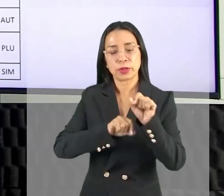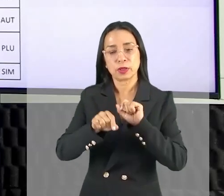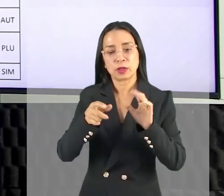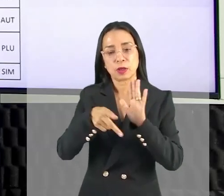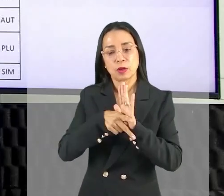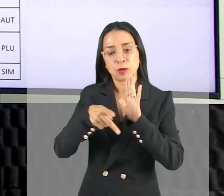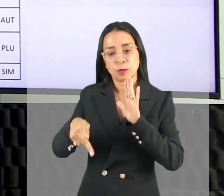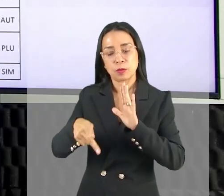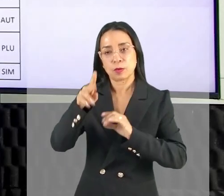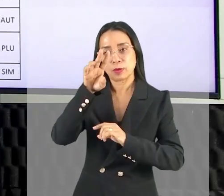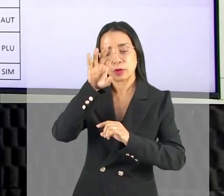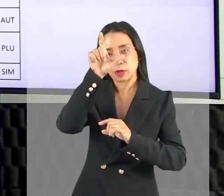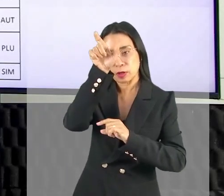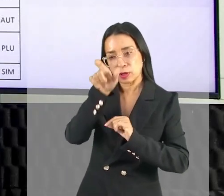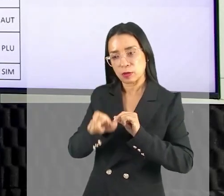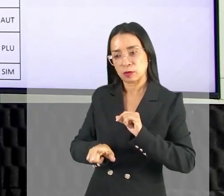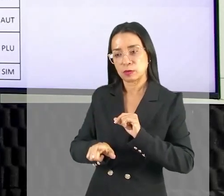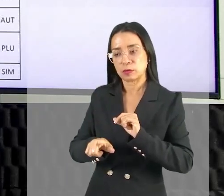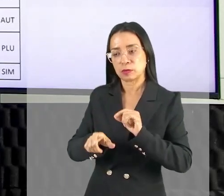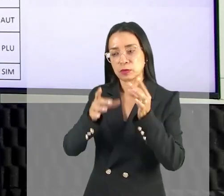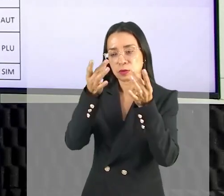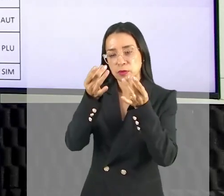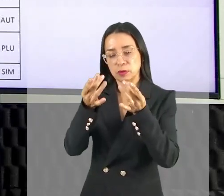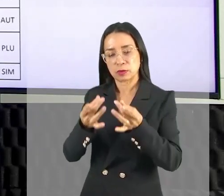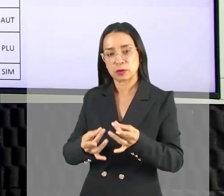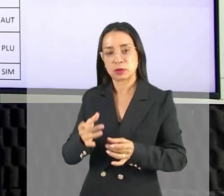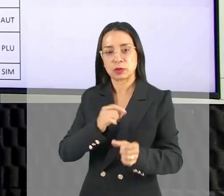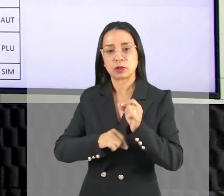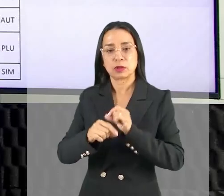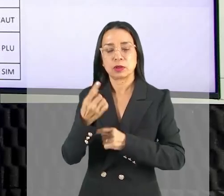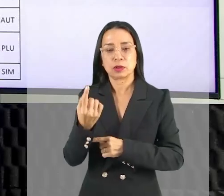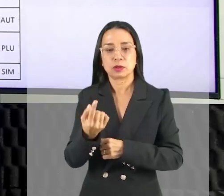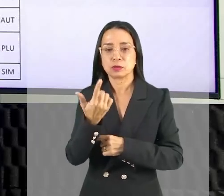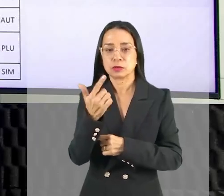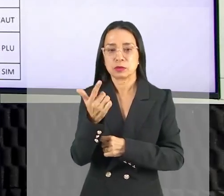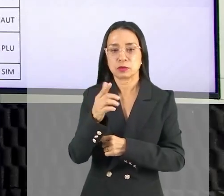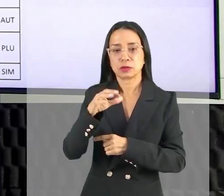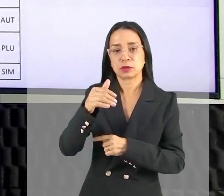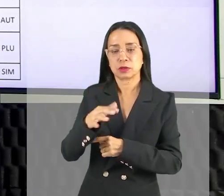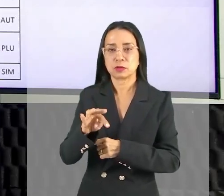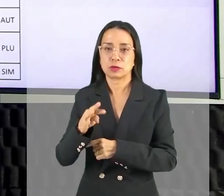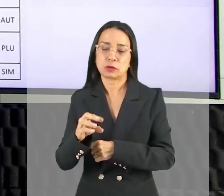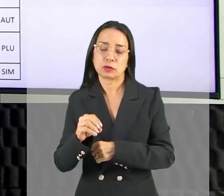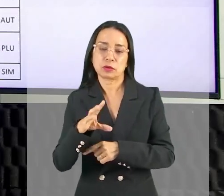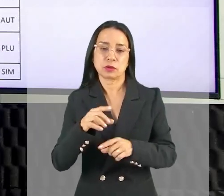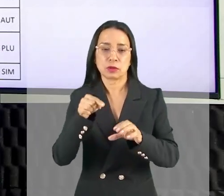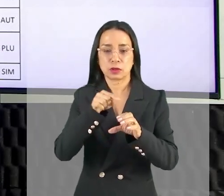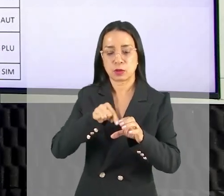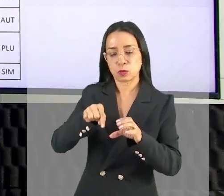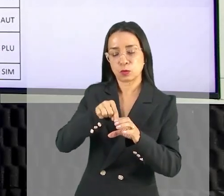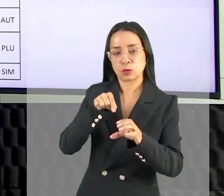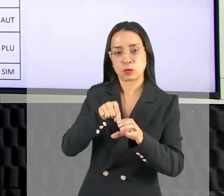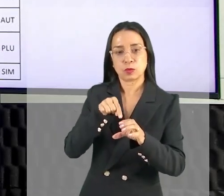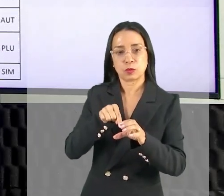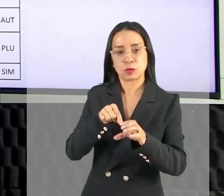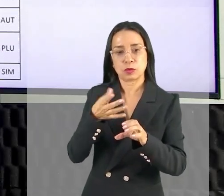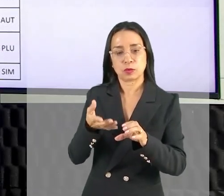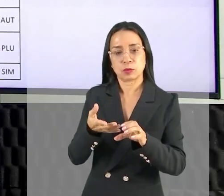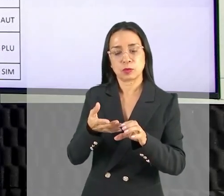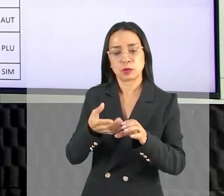sua coluna trazendo a sua descrição. O organismo B ele já não tem carioteca.